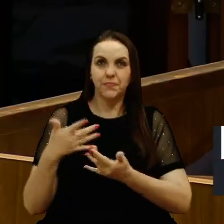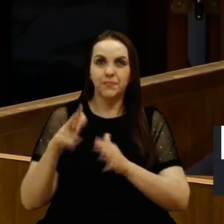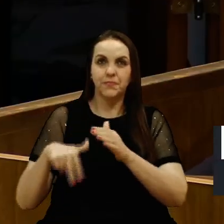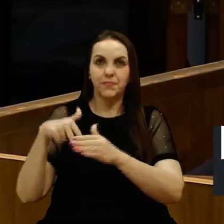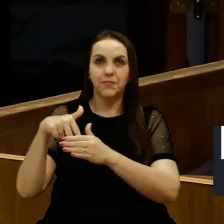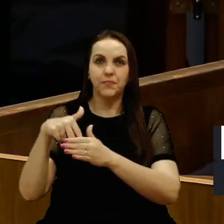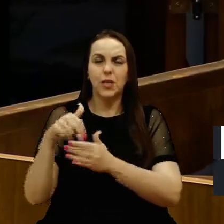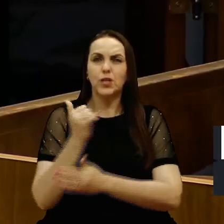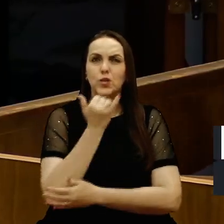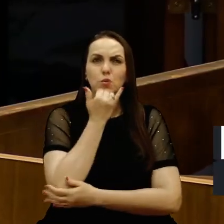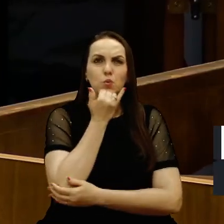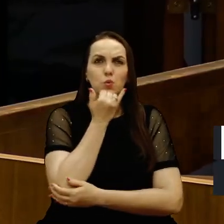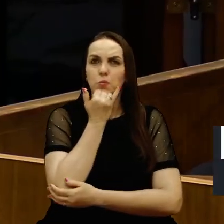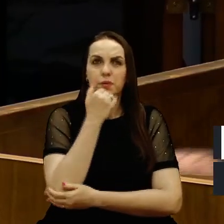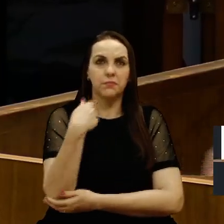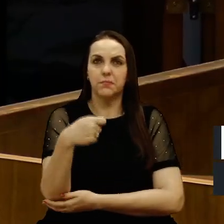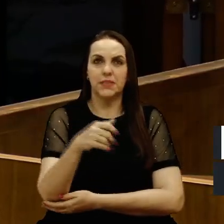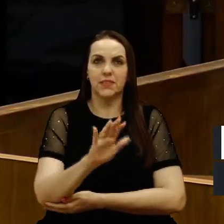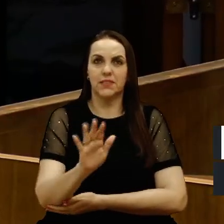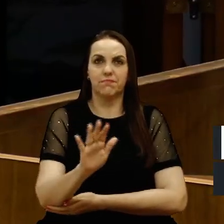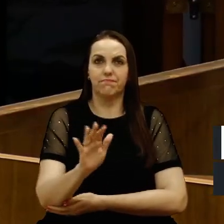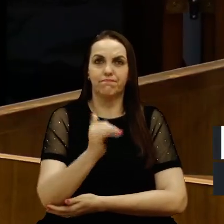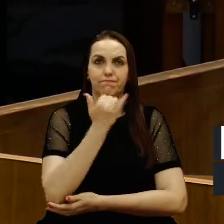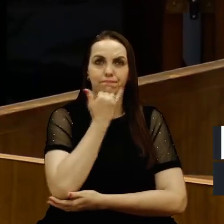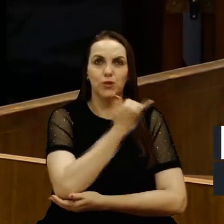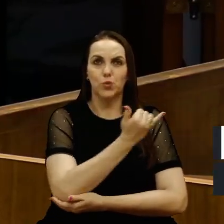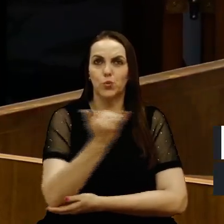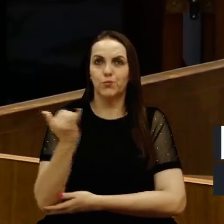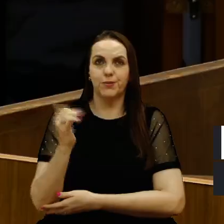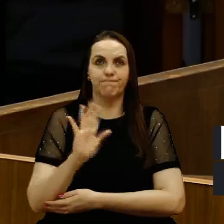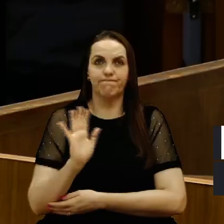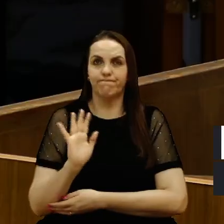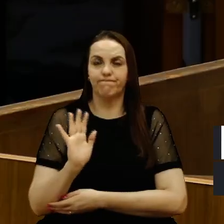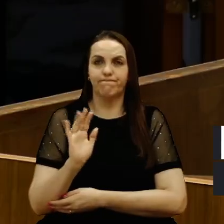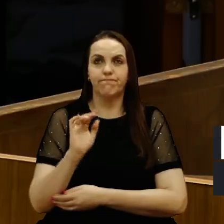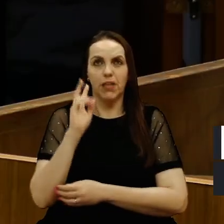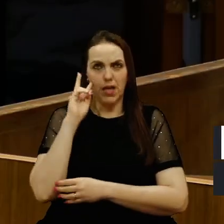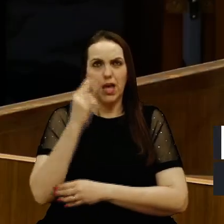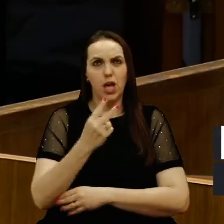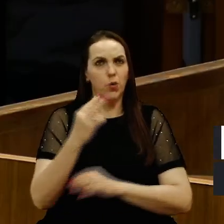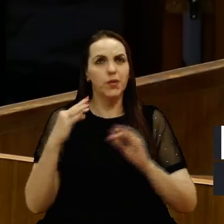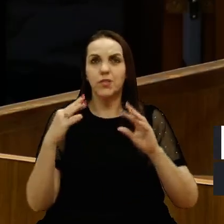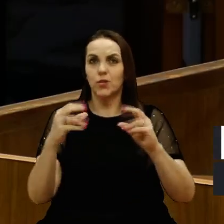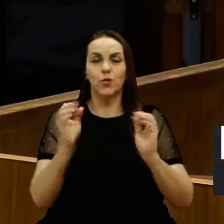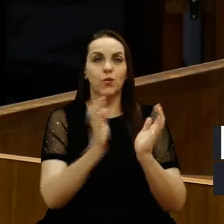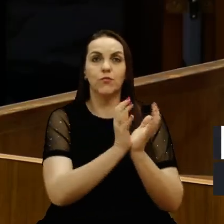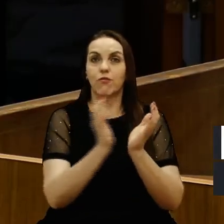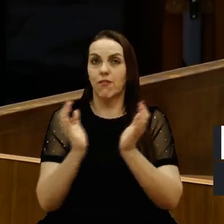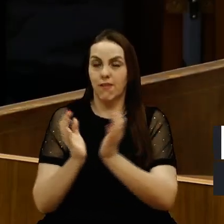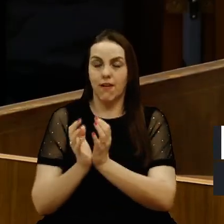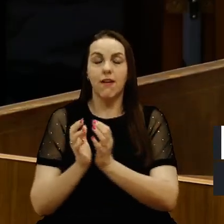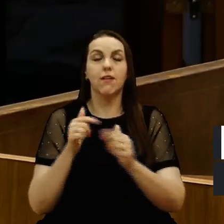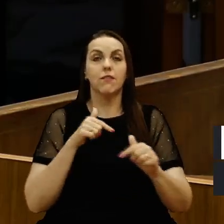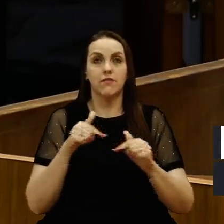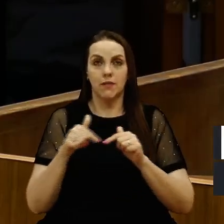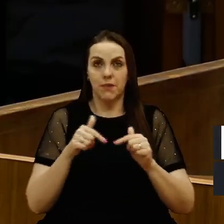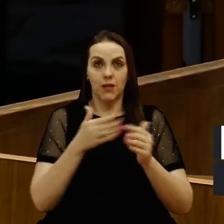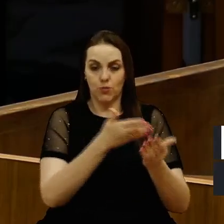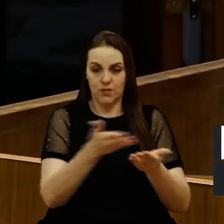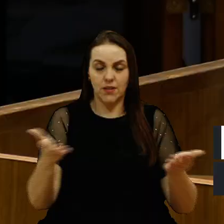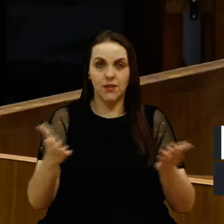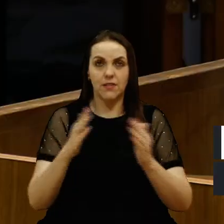precisa pedir desculpas, porque é reconhecido por todos os colegas servidores desta casa como um ser